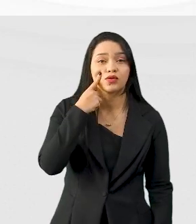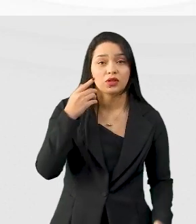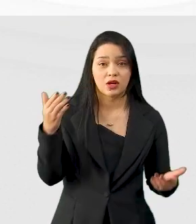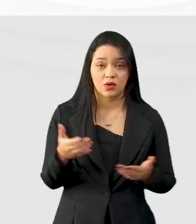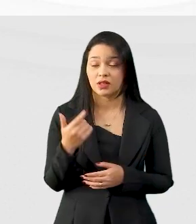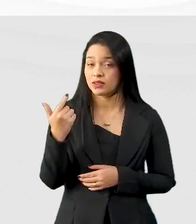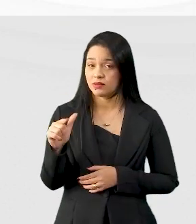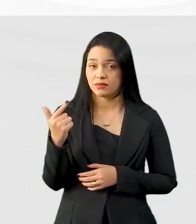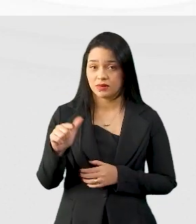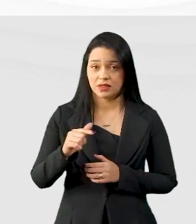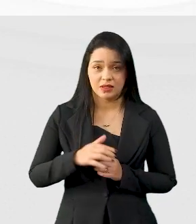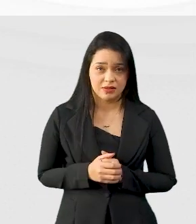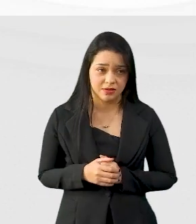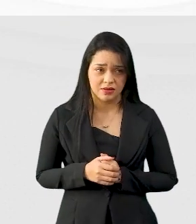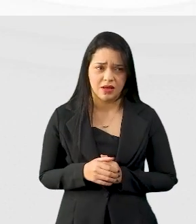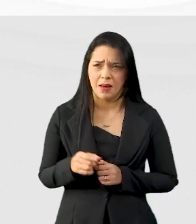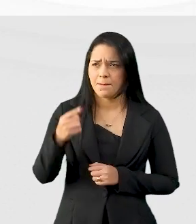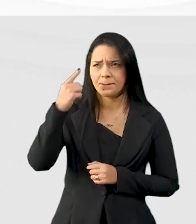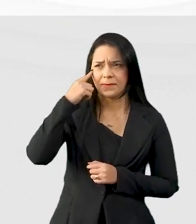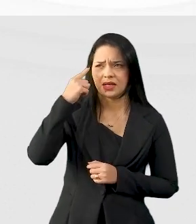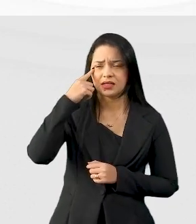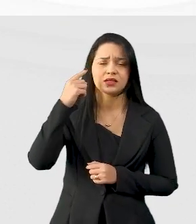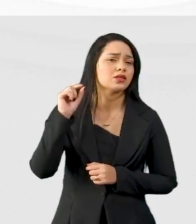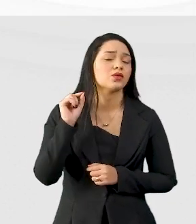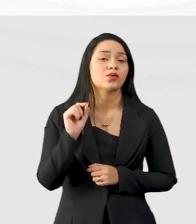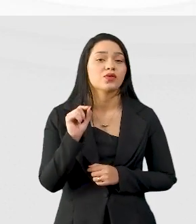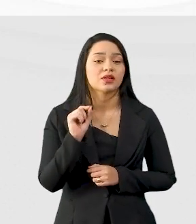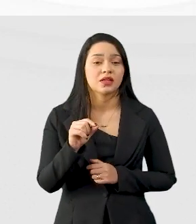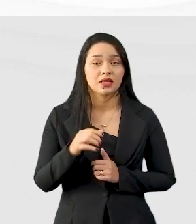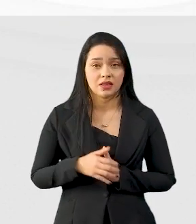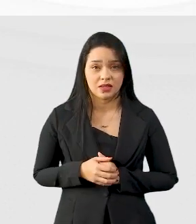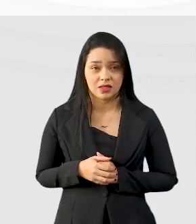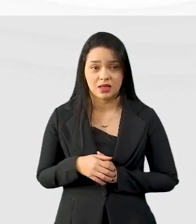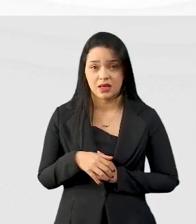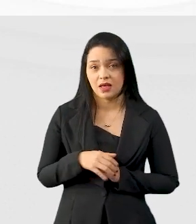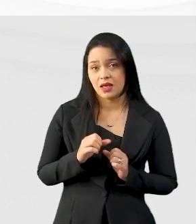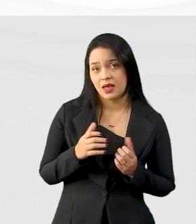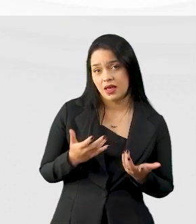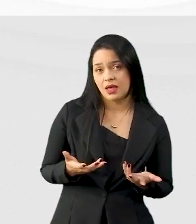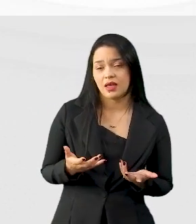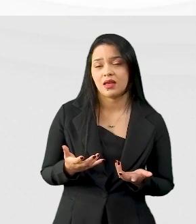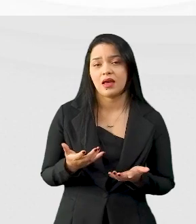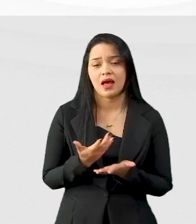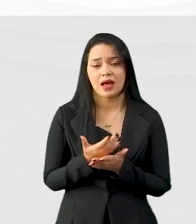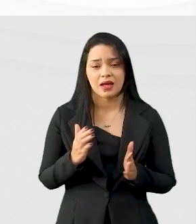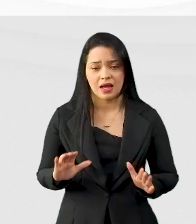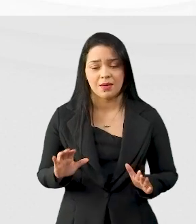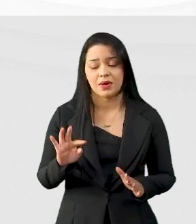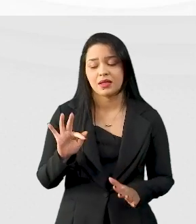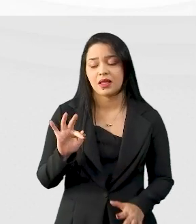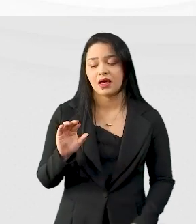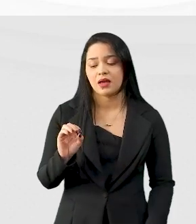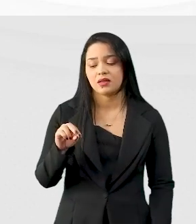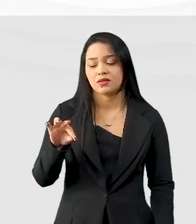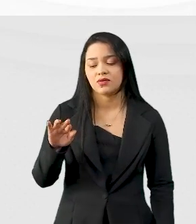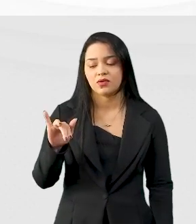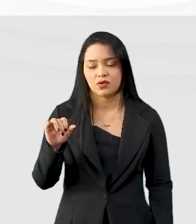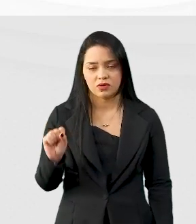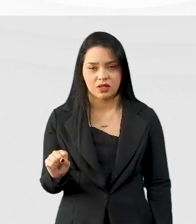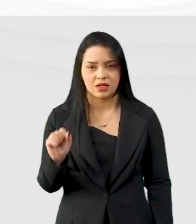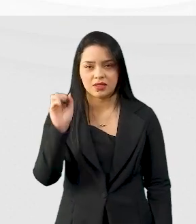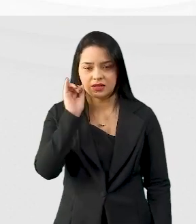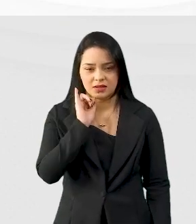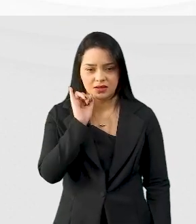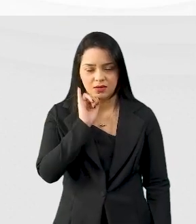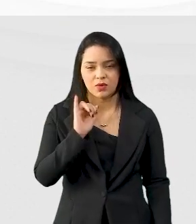ter mais, tá? Muita gente pensa que o território nacional, ele literalmente acaba quando chegam nas fronteiras terrestres. Ou seja, cheguei, por exemplo,